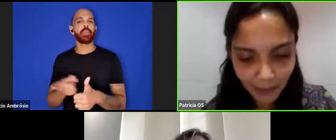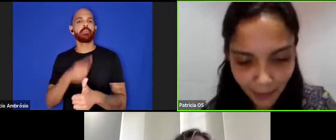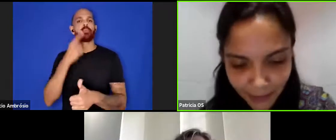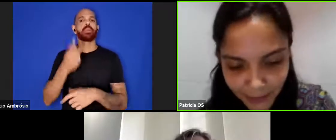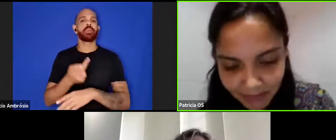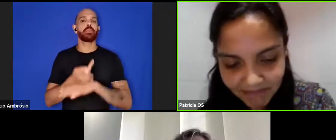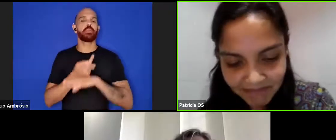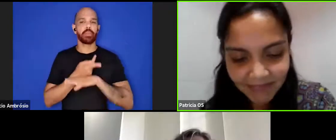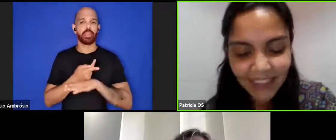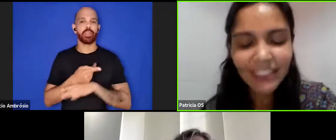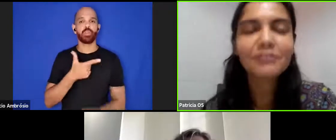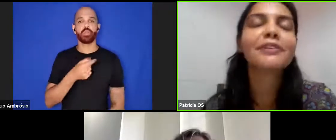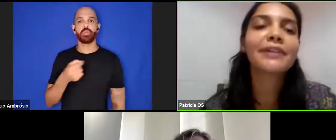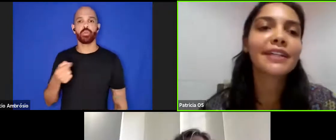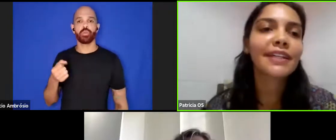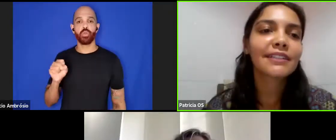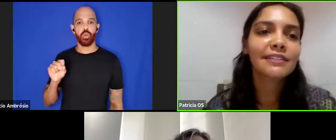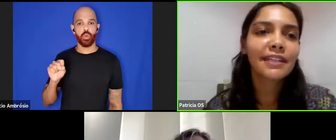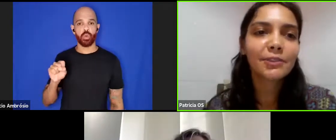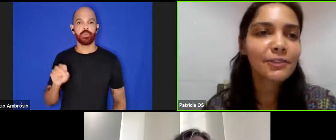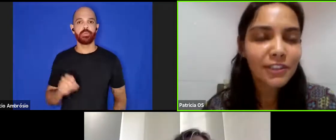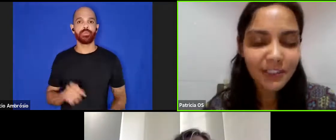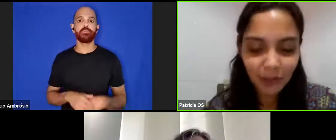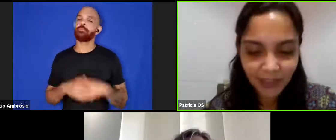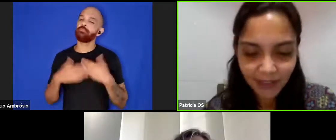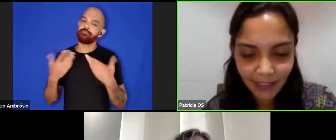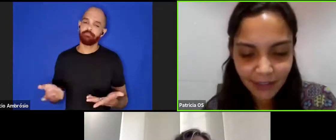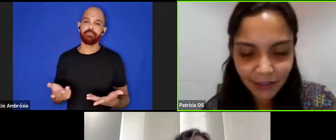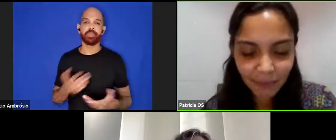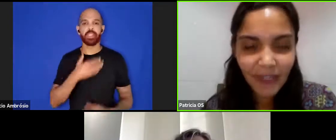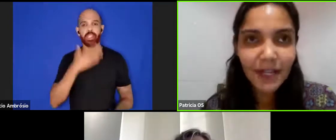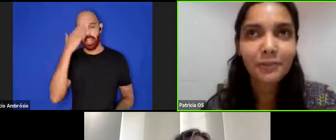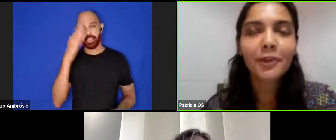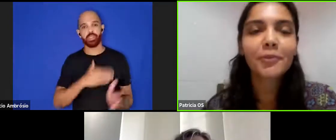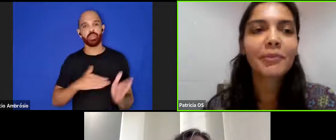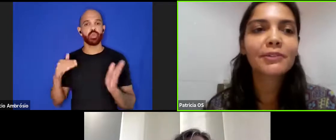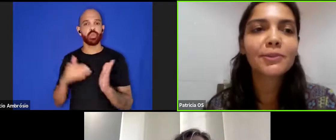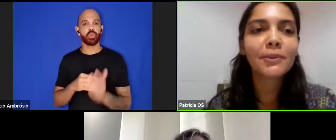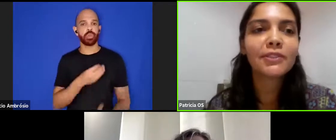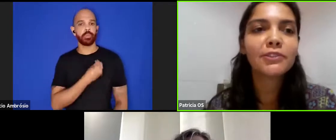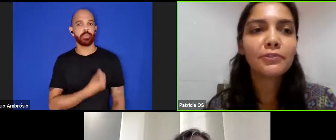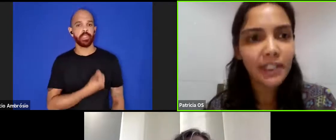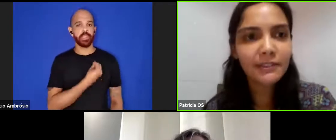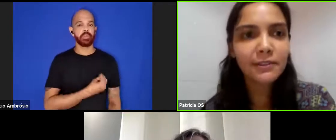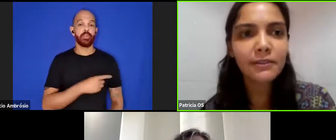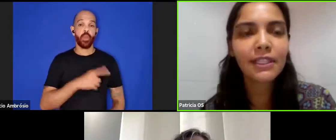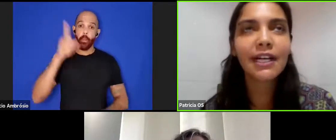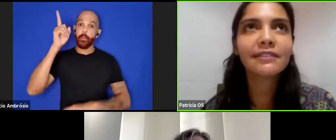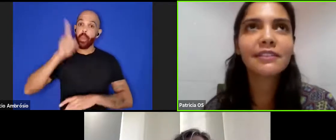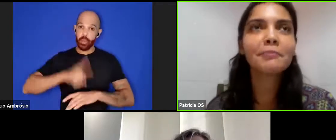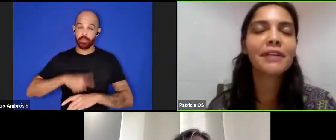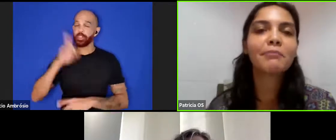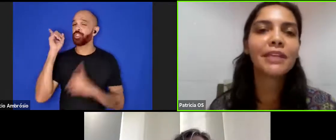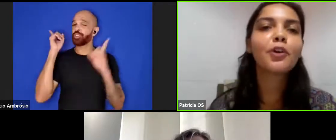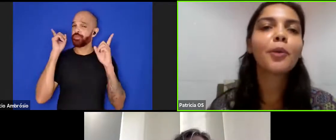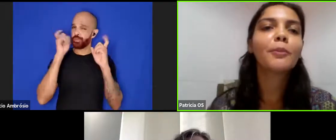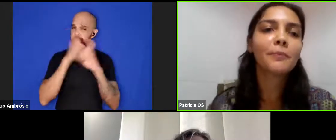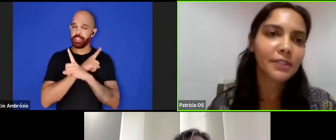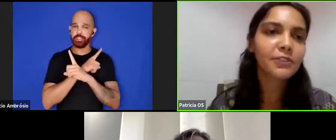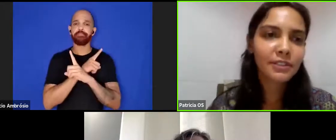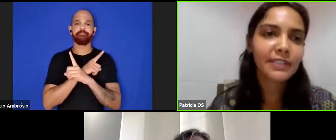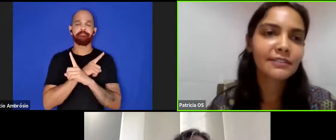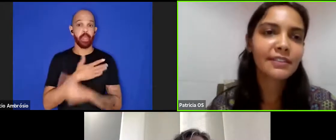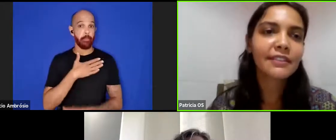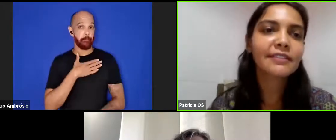em 2008. Enfim, eu quero agradecer a todos que estão presentes. Foi um momento difícil, assim, para mim,